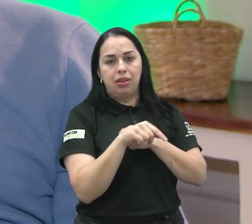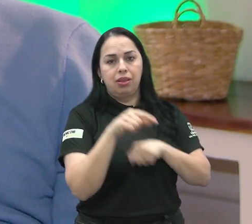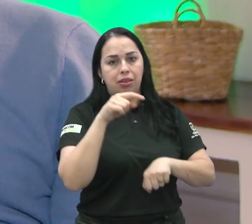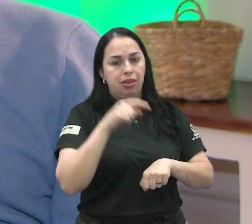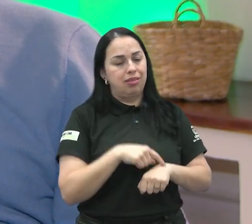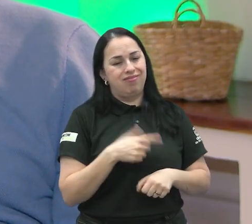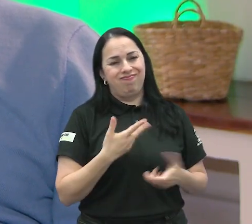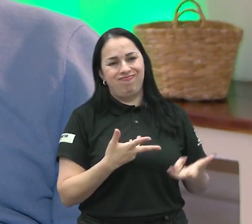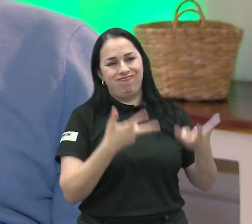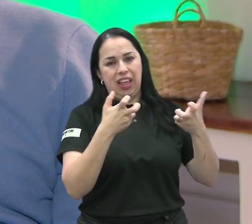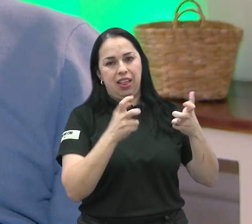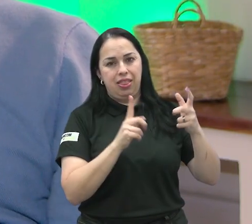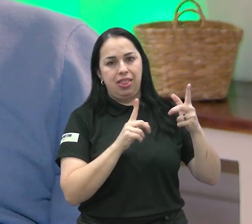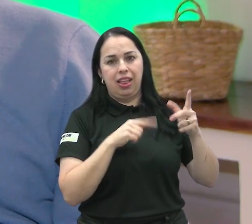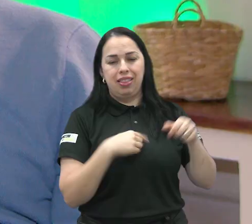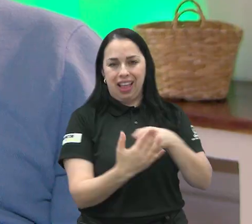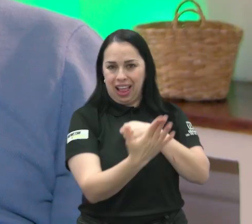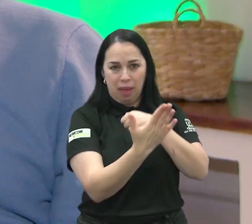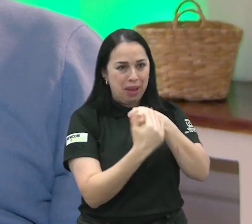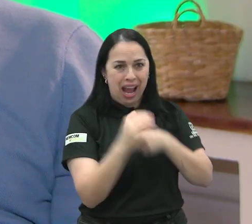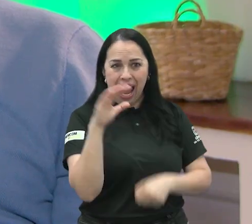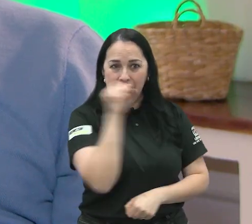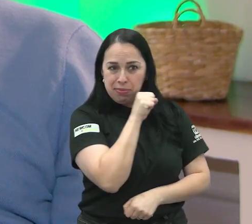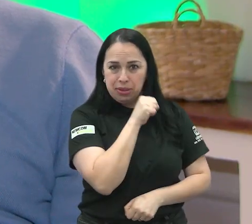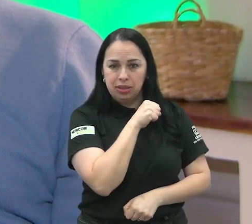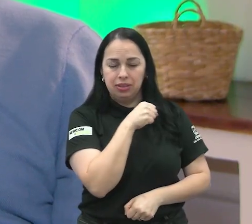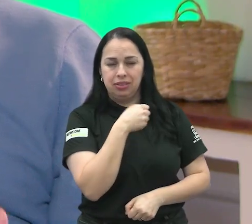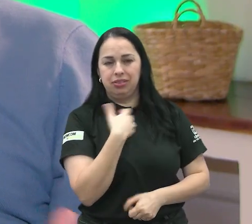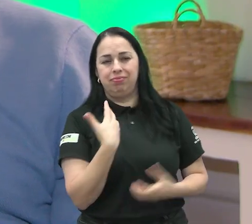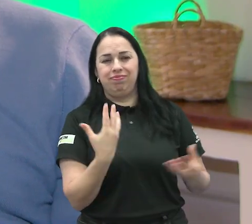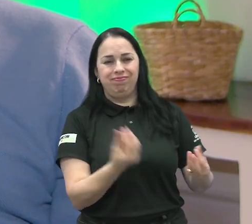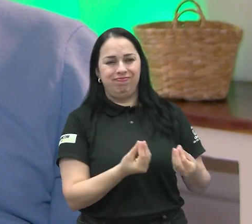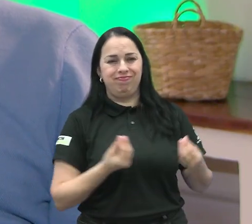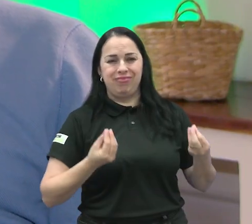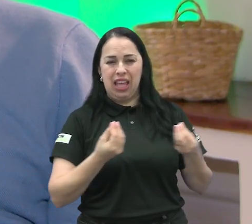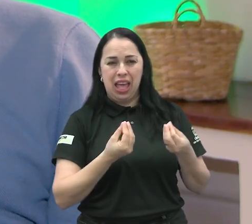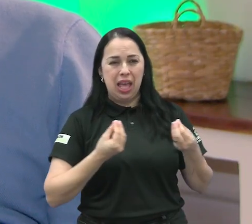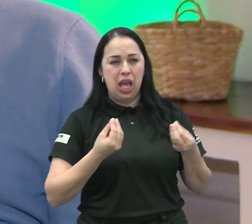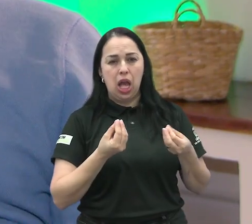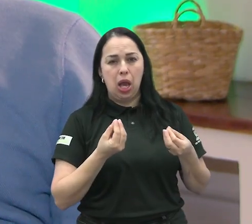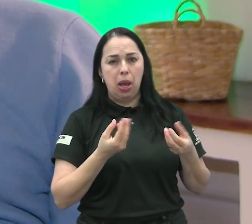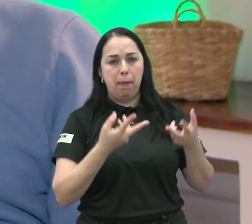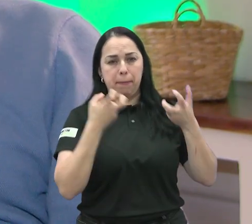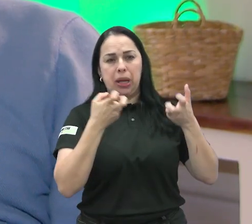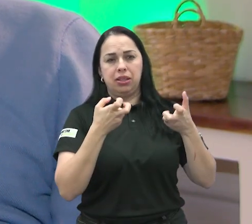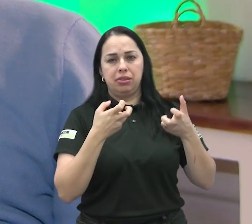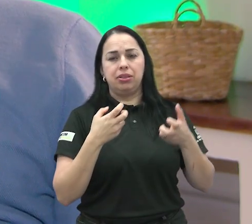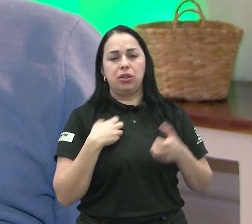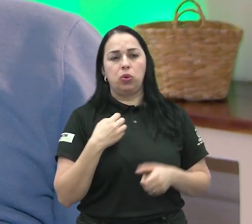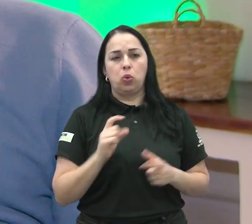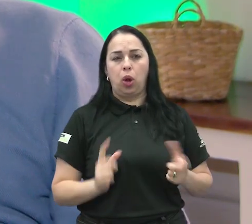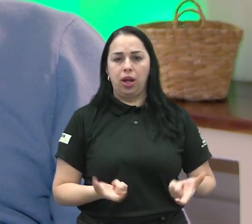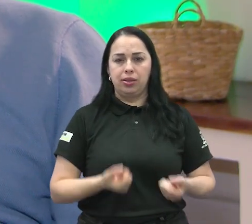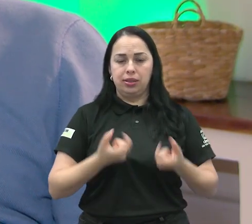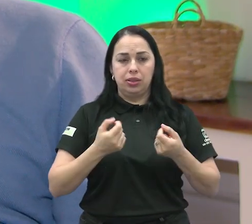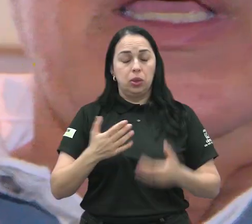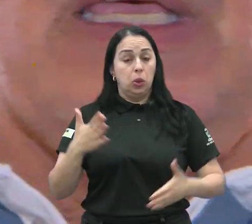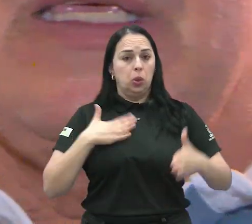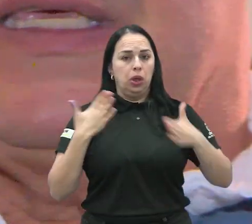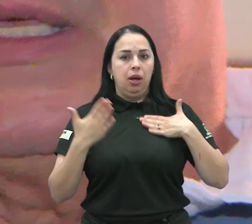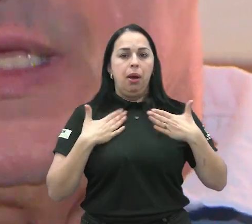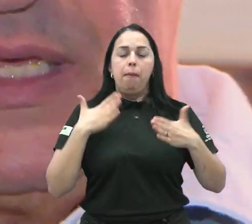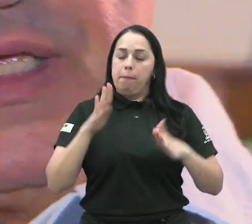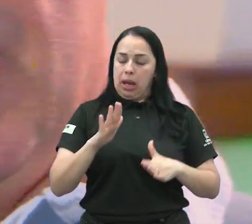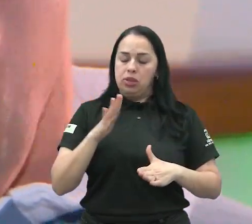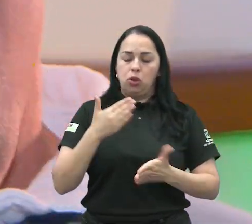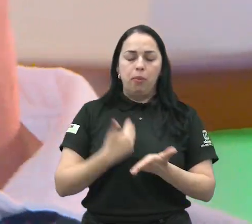chamou. Quando ela teve o resultado, eu já percebi, porque ela me chamou, eu já percebi que eu tinha o câncer.